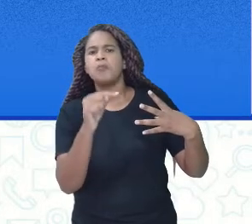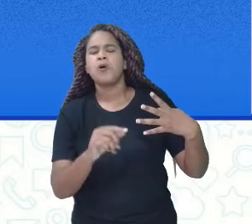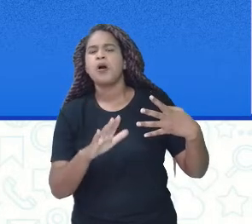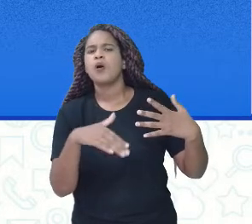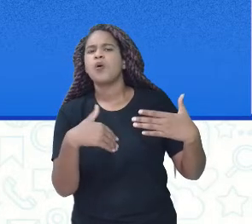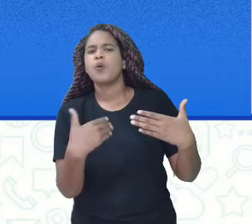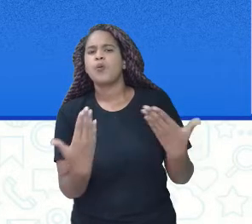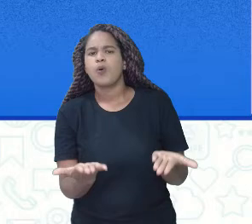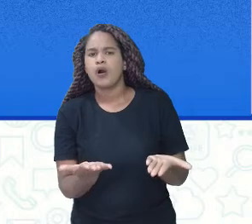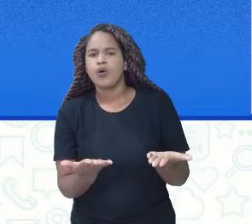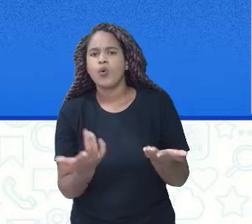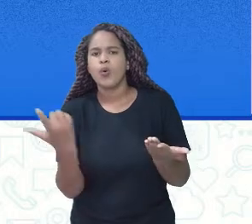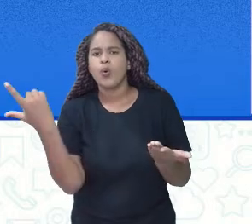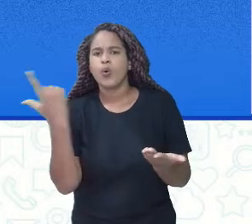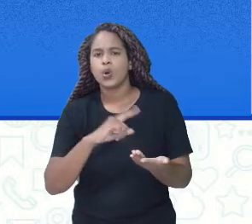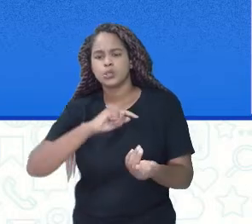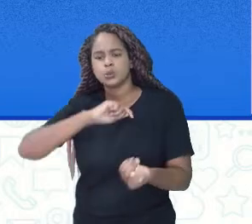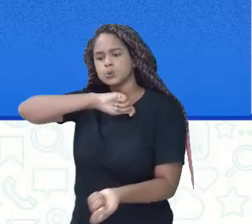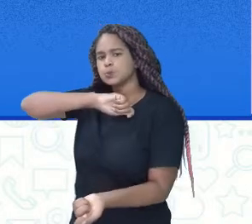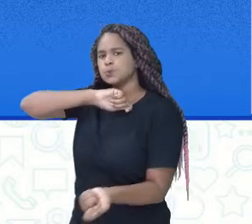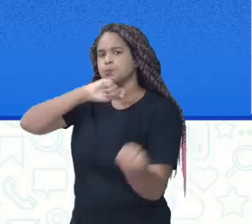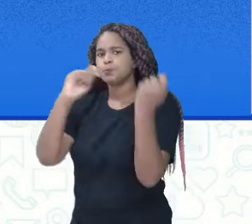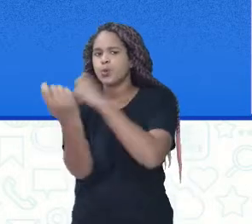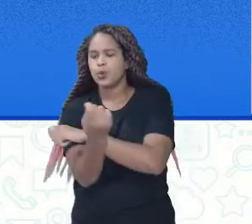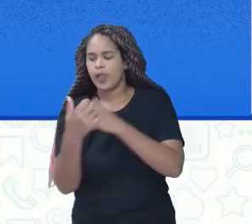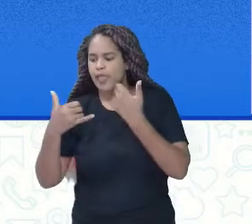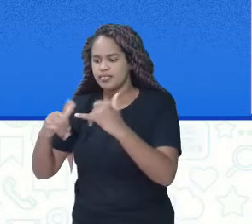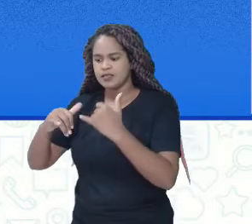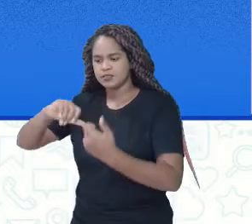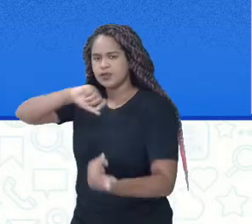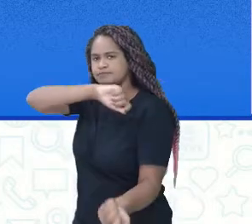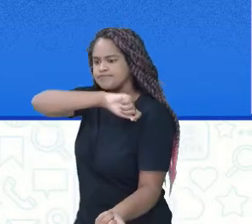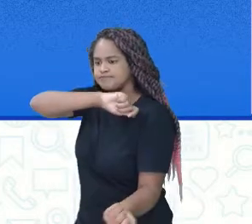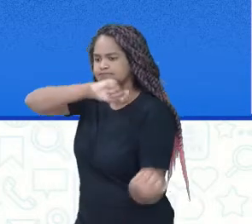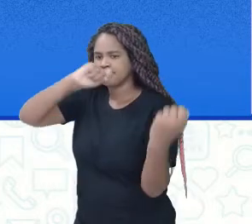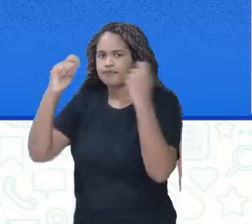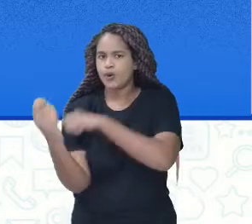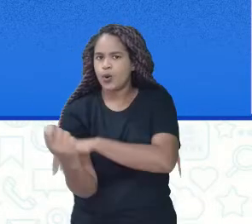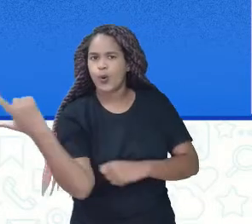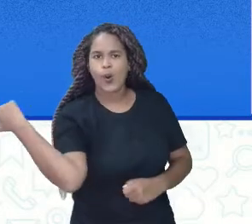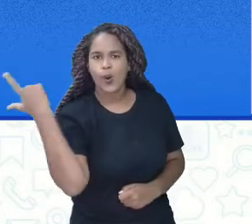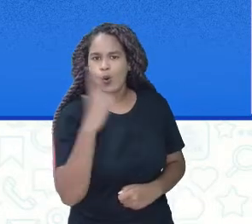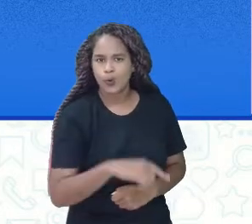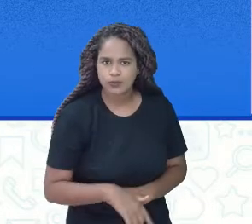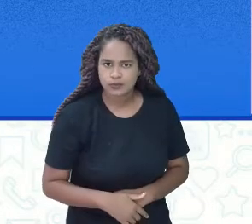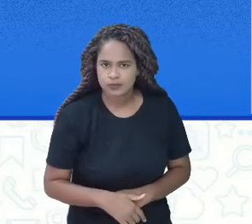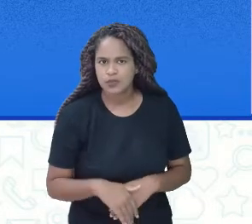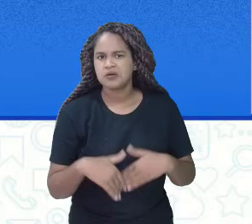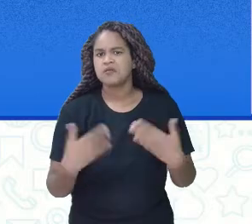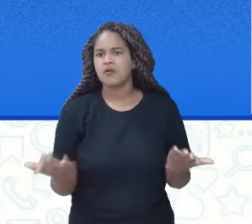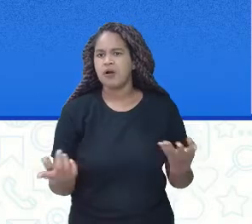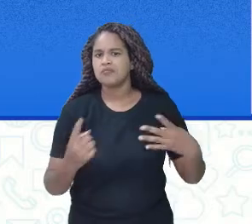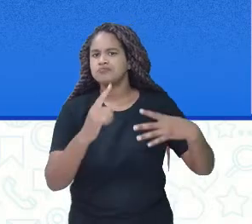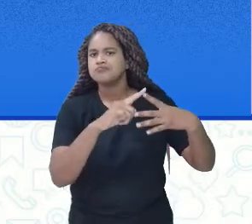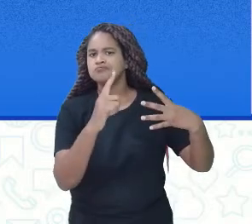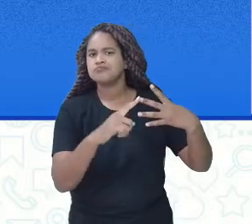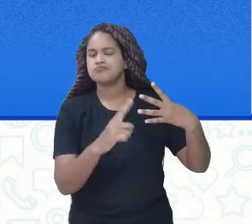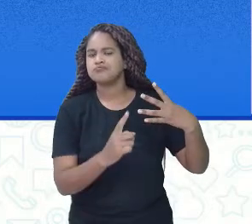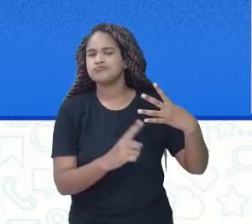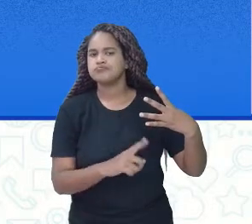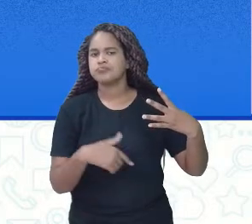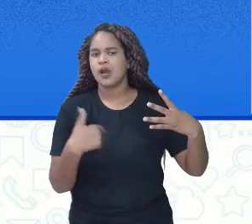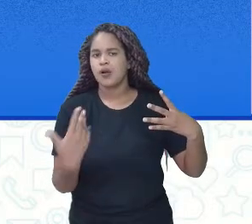do circuito elétrico é esse que faz com que transforma essa energia elétrica em outras formas de energia? E